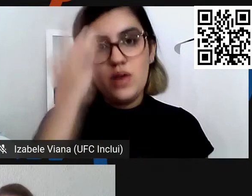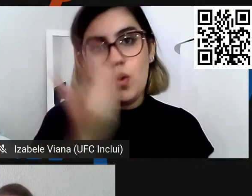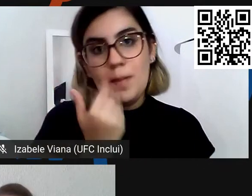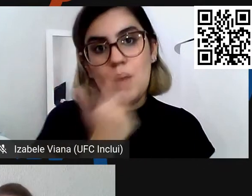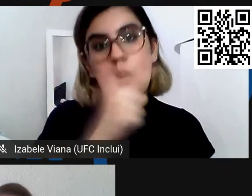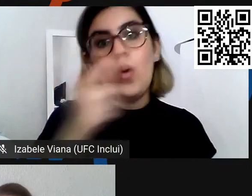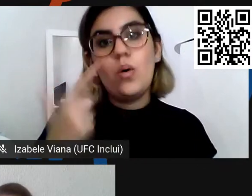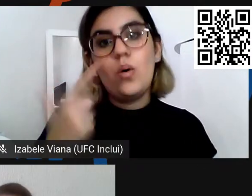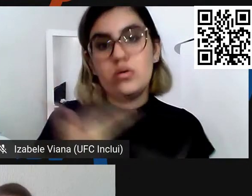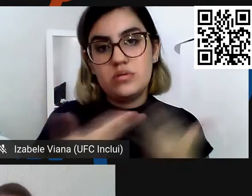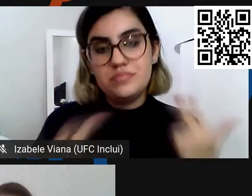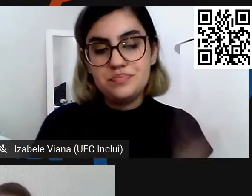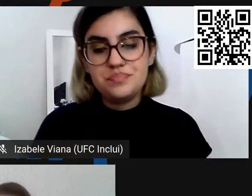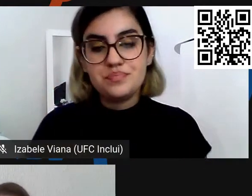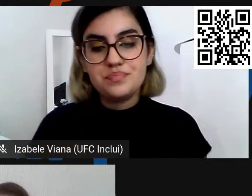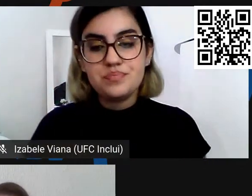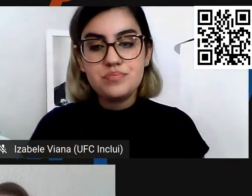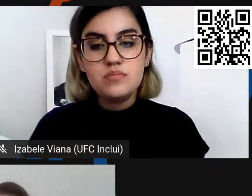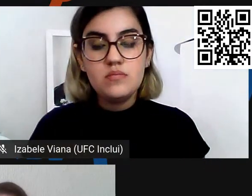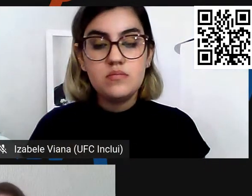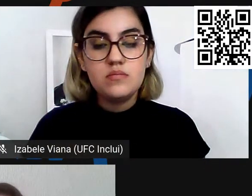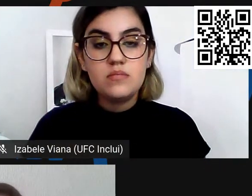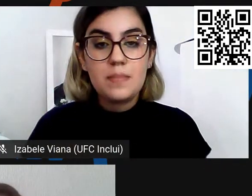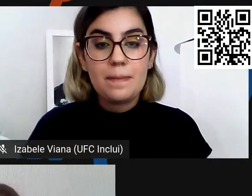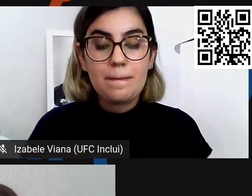sem a intervenção.